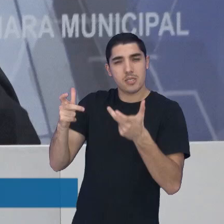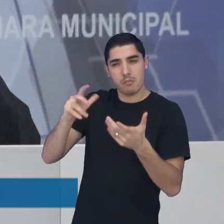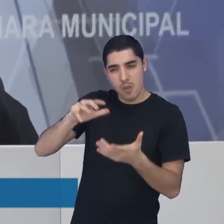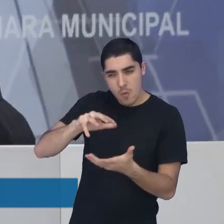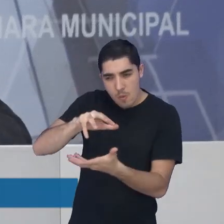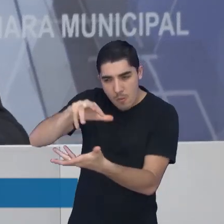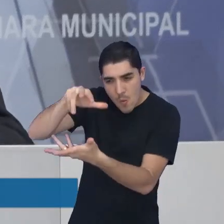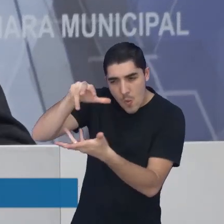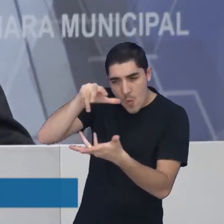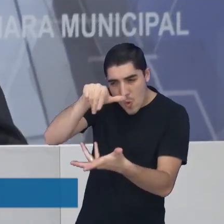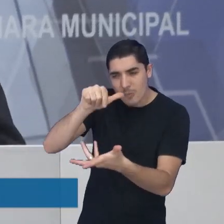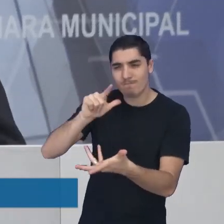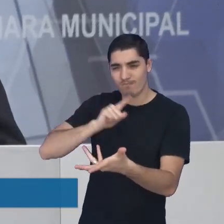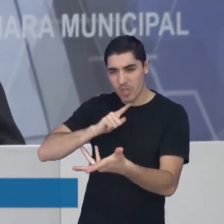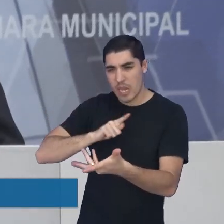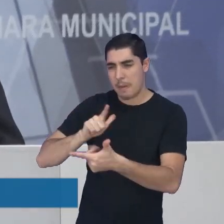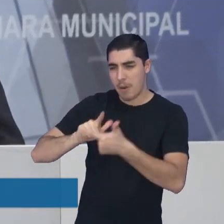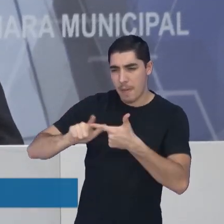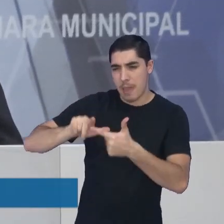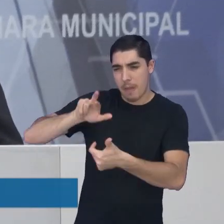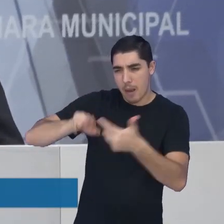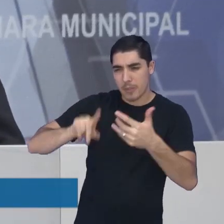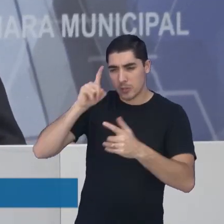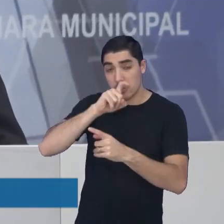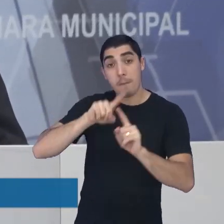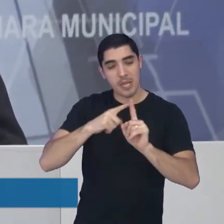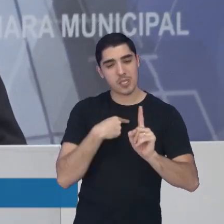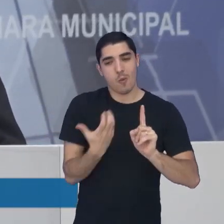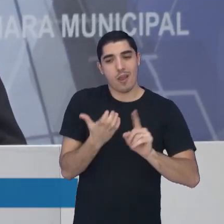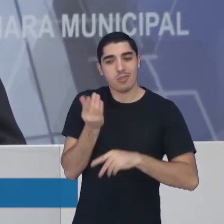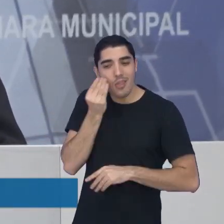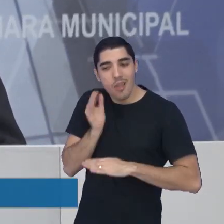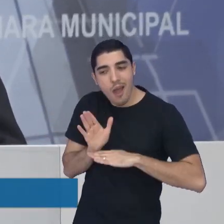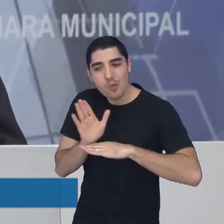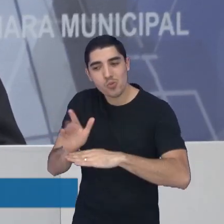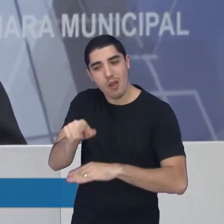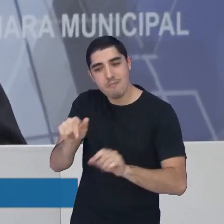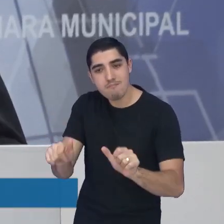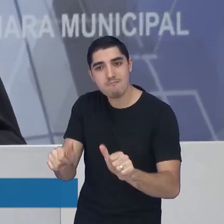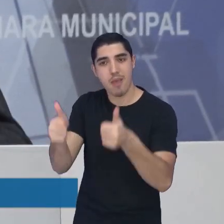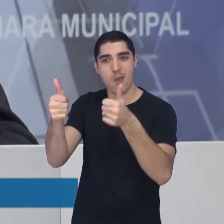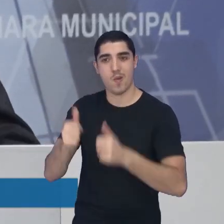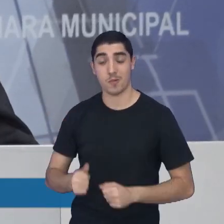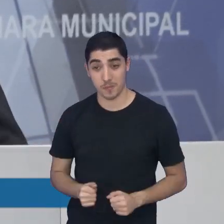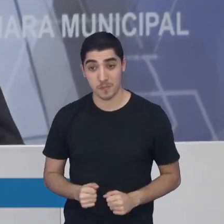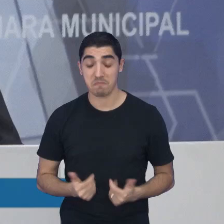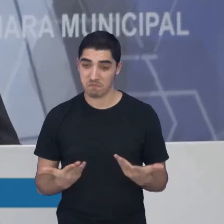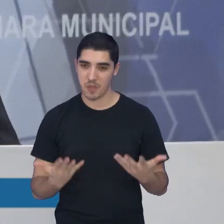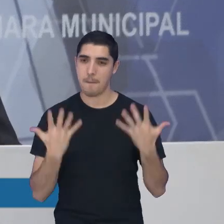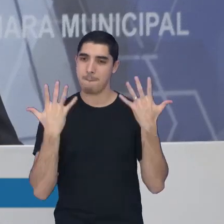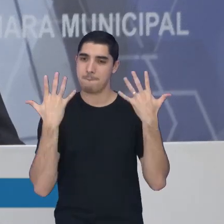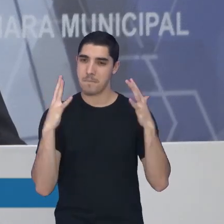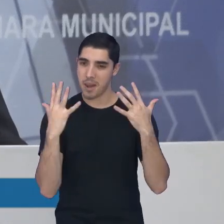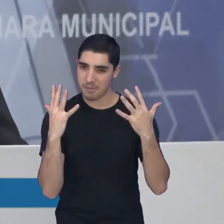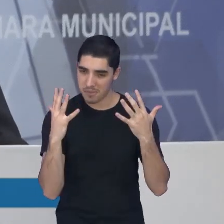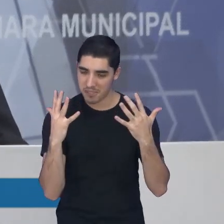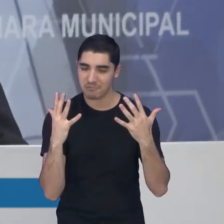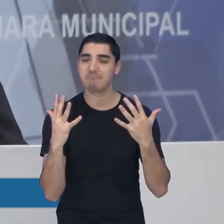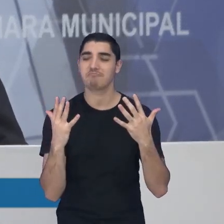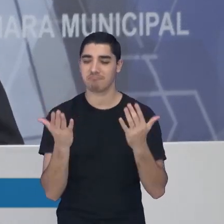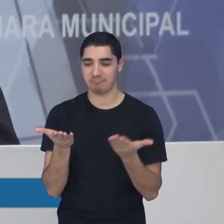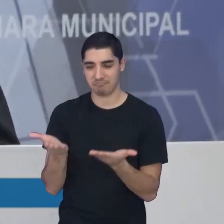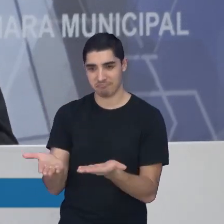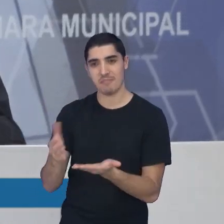contribuir para a melhoria da sociedade. Né? Então, meus parabéns à